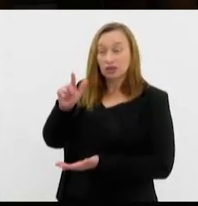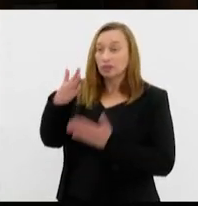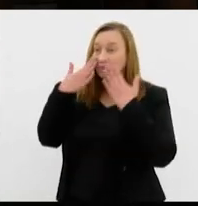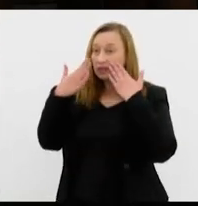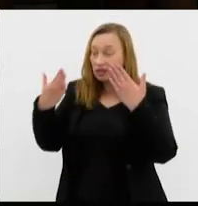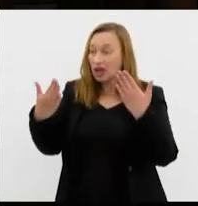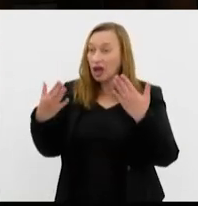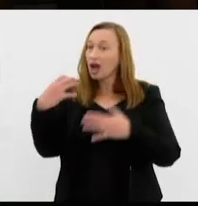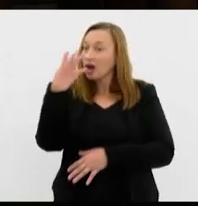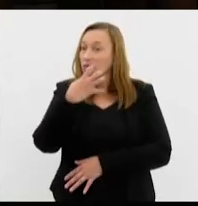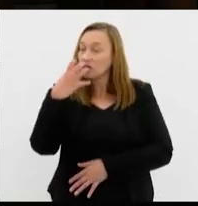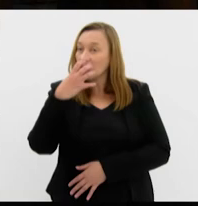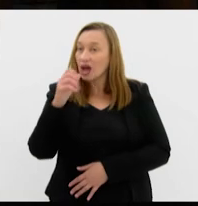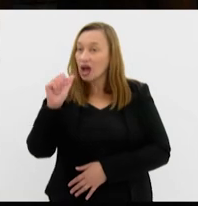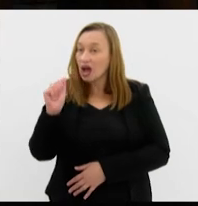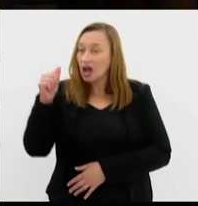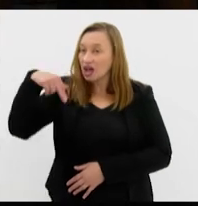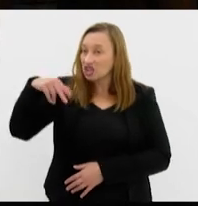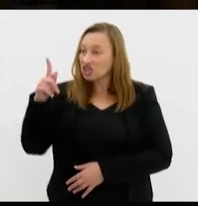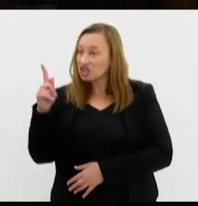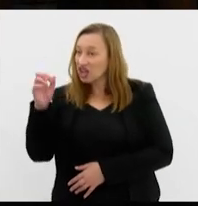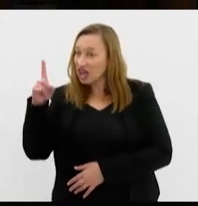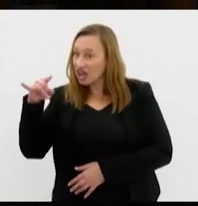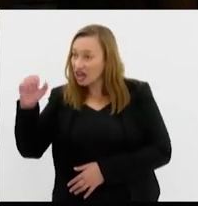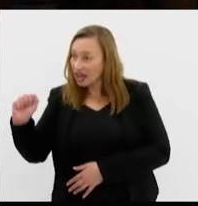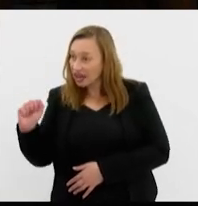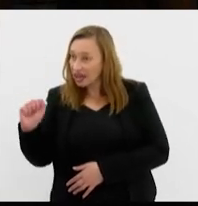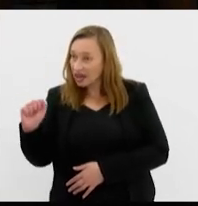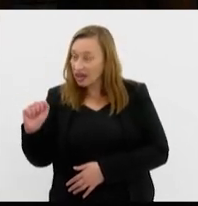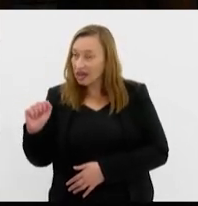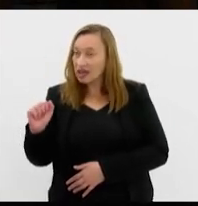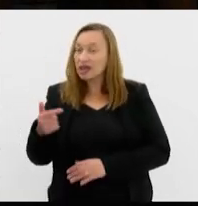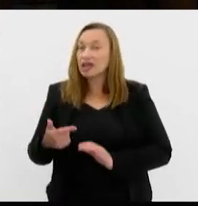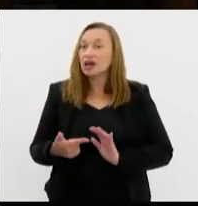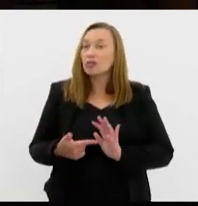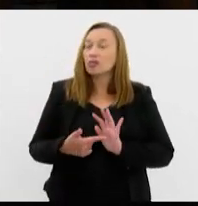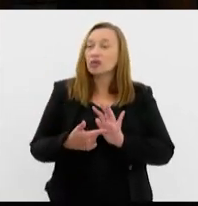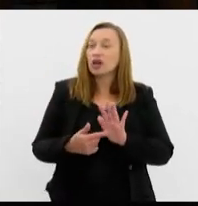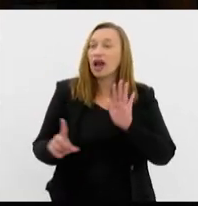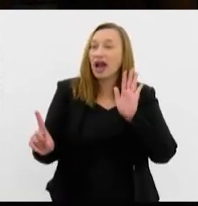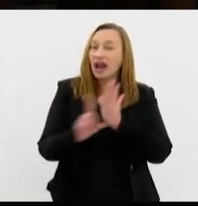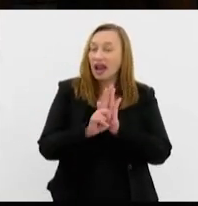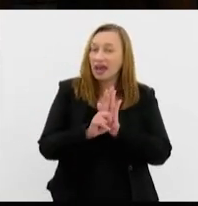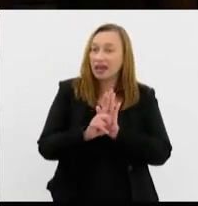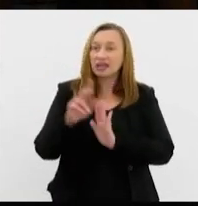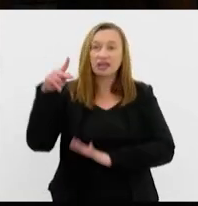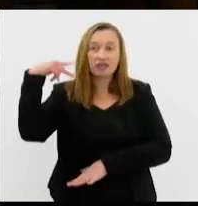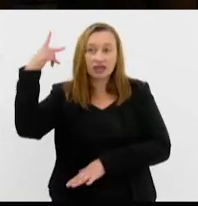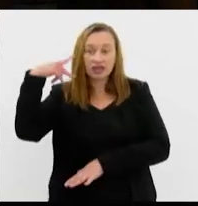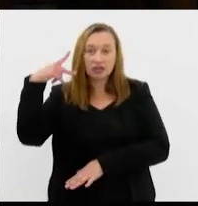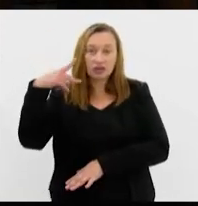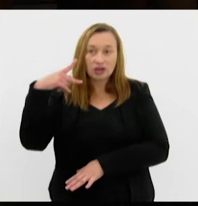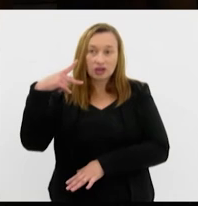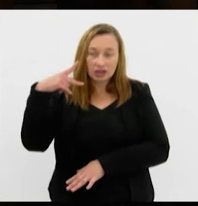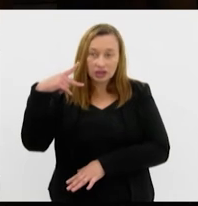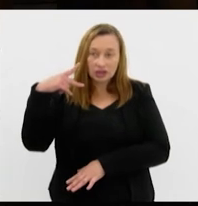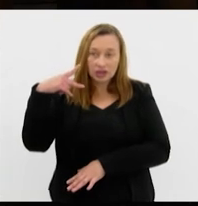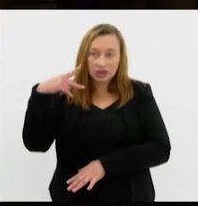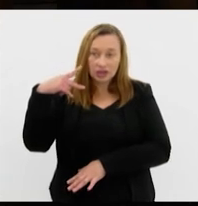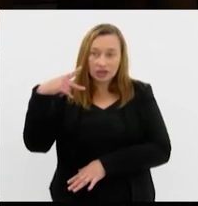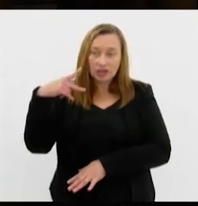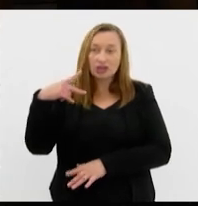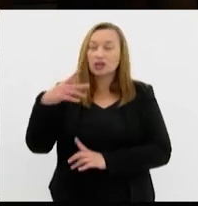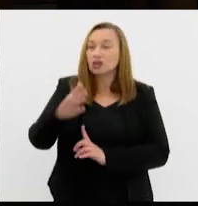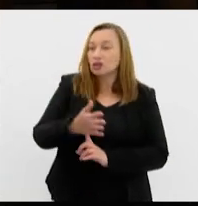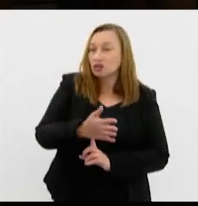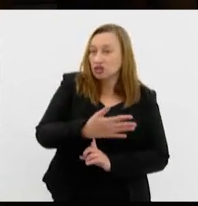Angélica, que iria autorizar a lei da vereadora Vera Lins, que os taxistas